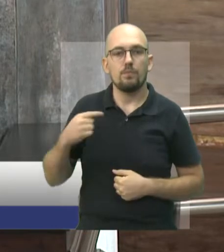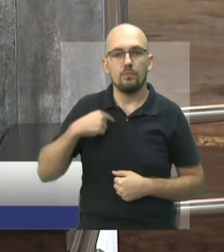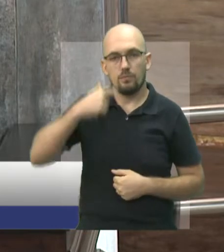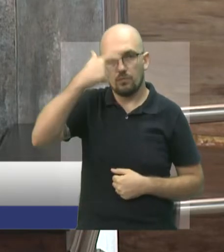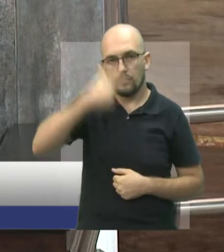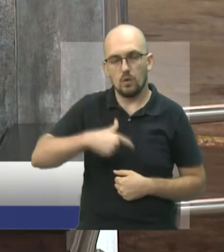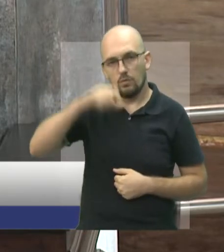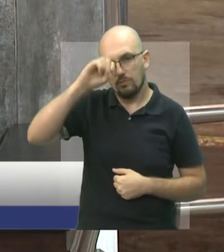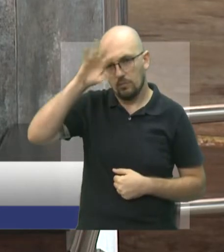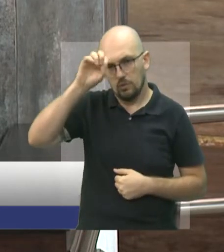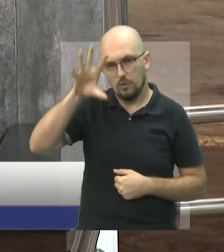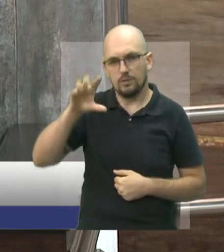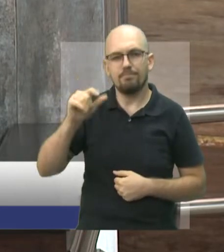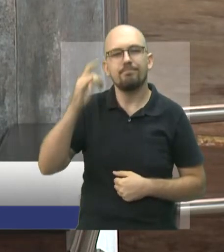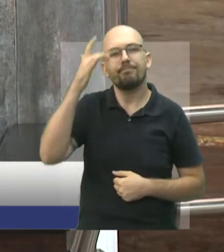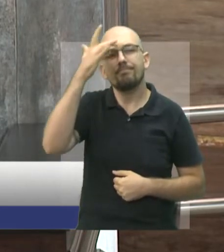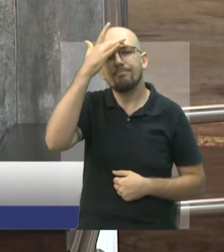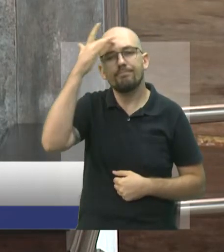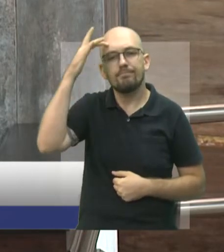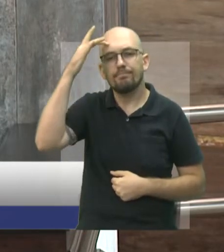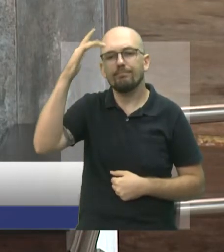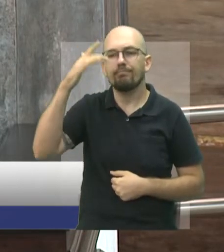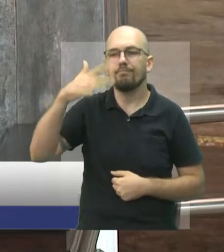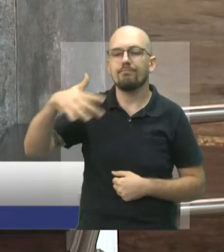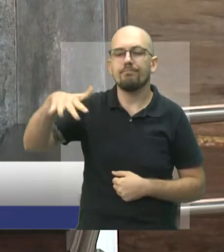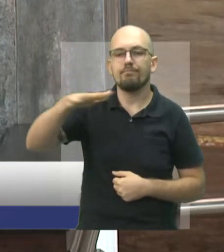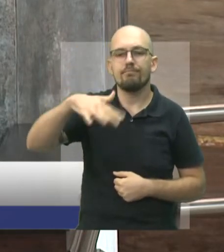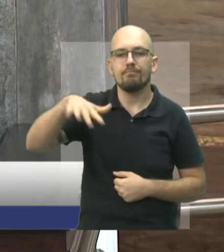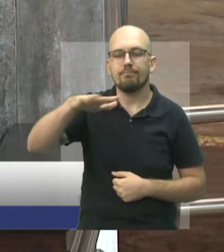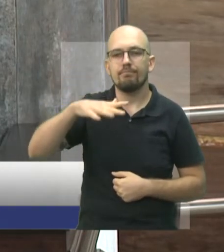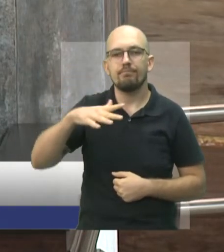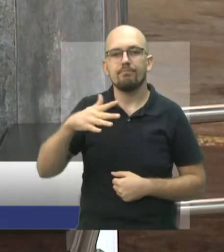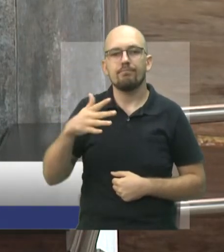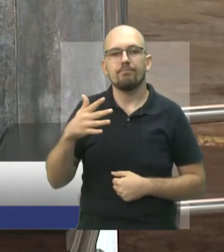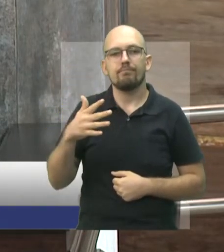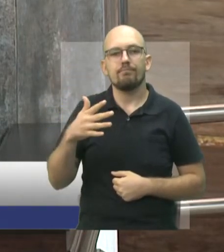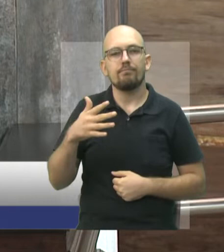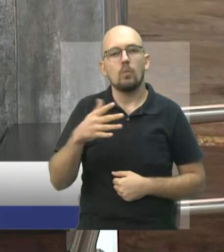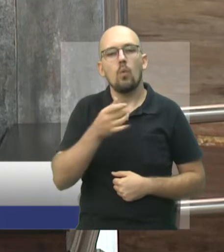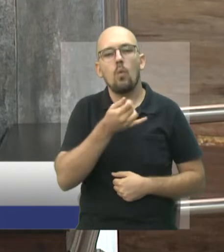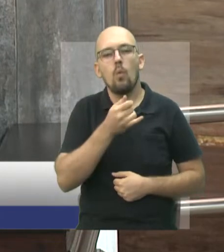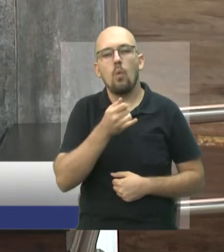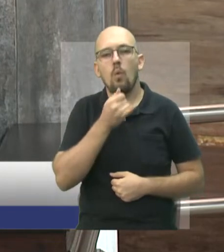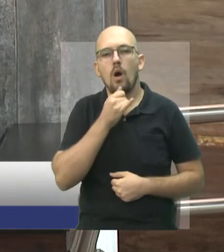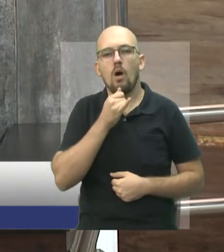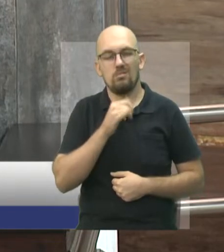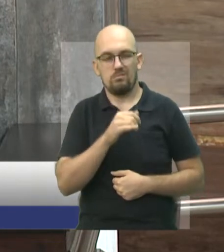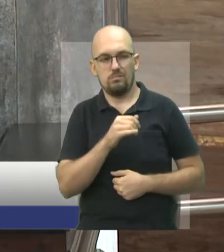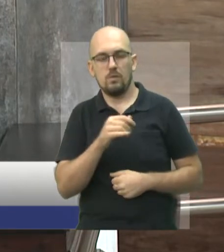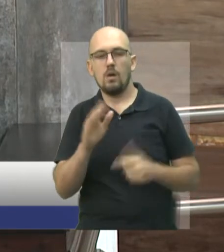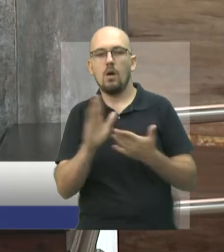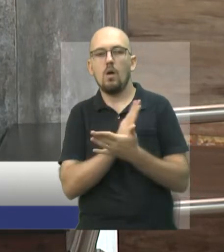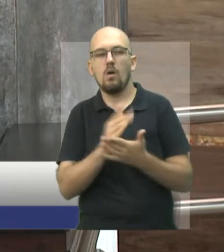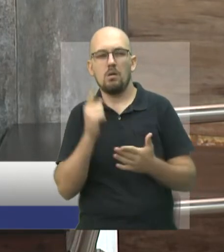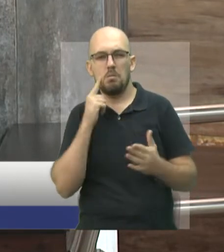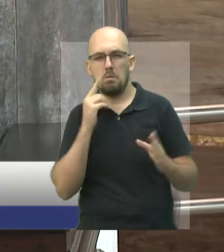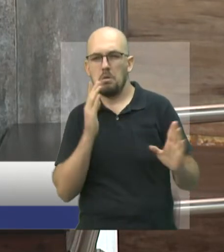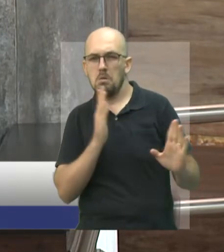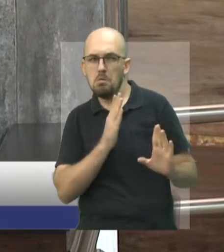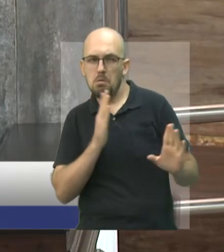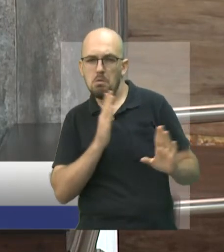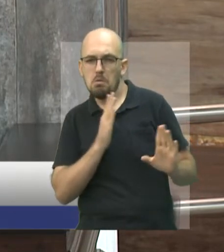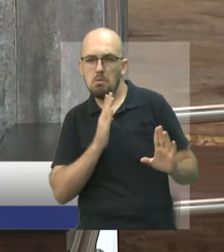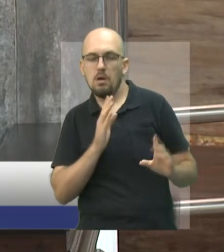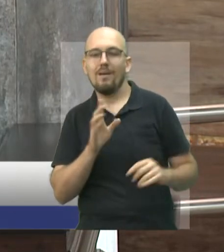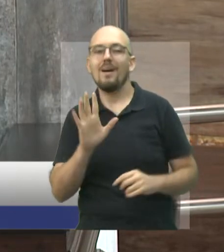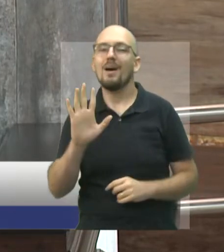As pessoas, vamos dizer assim, o vereador chega a duvidar, mas não conhece